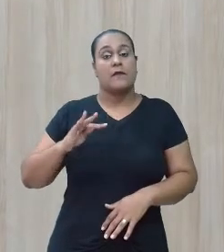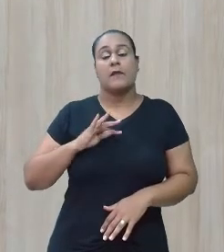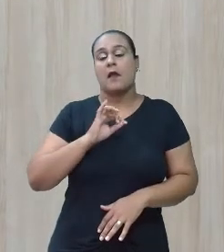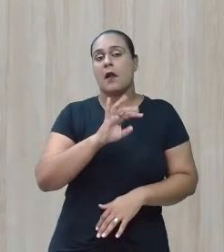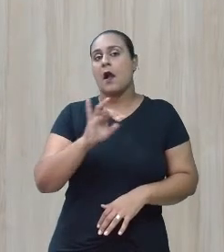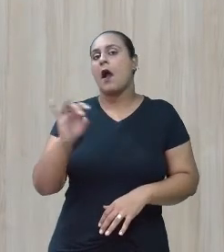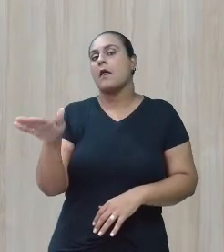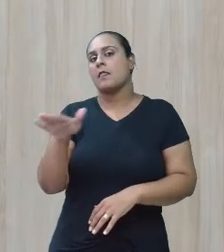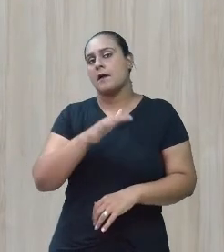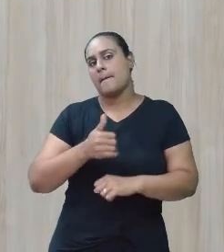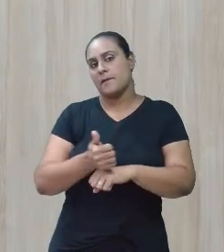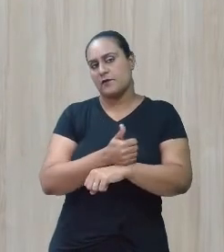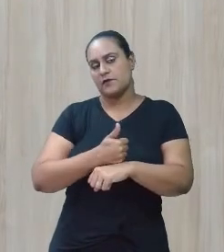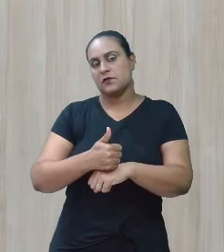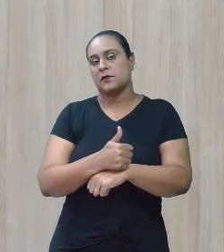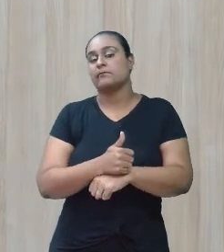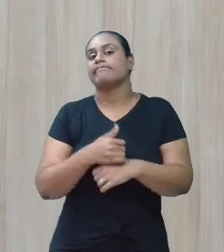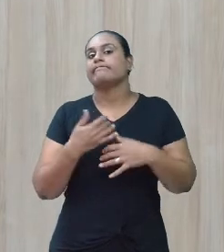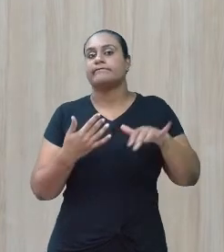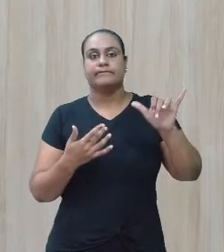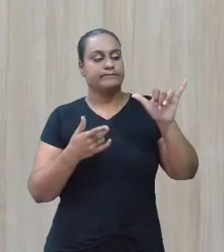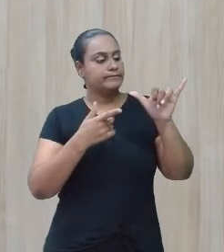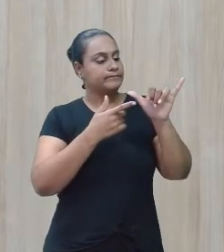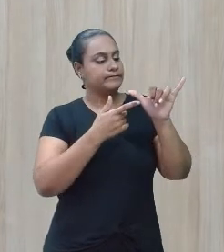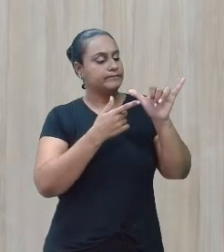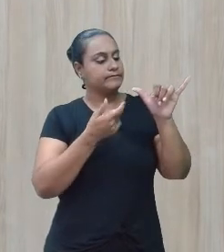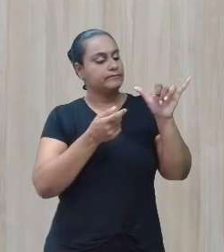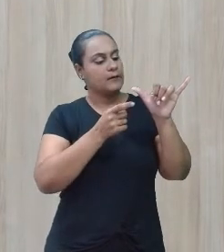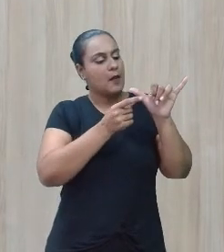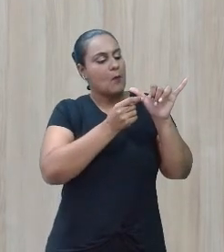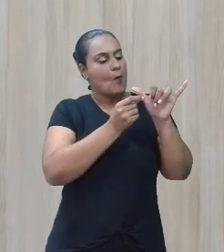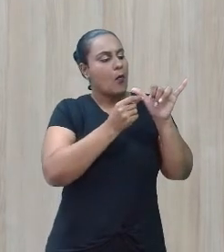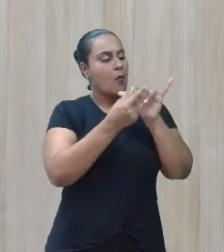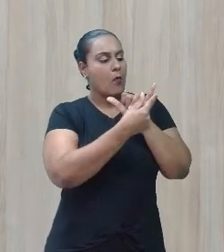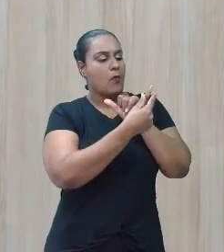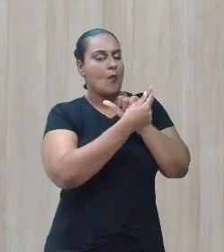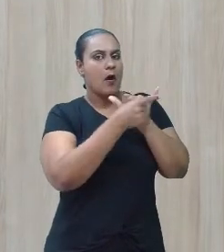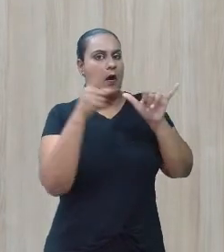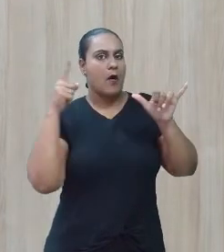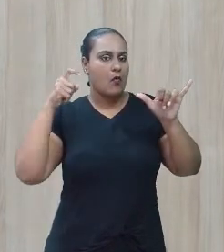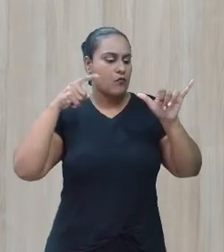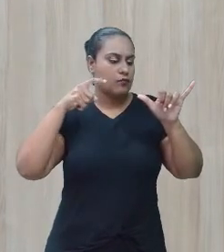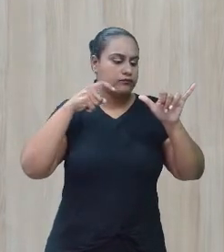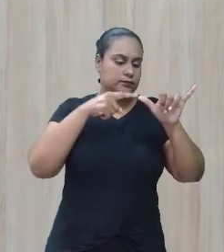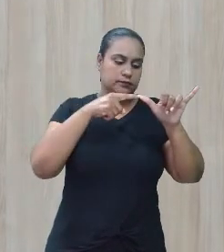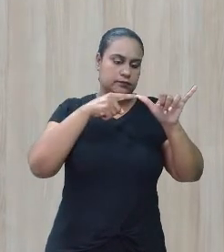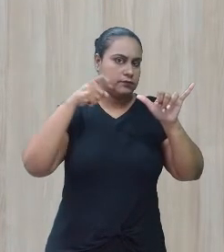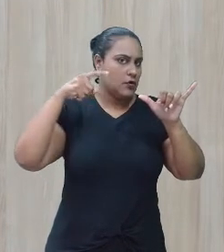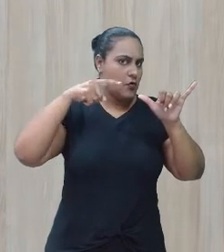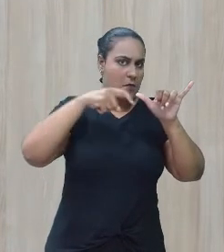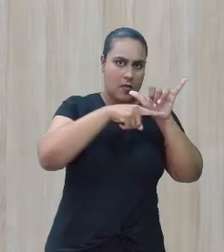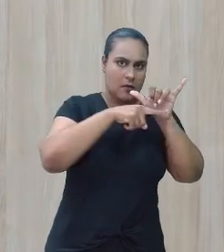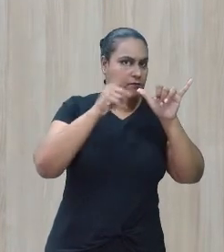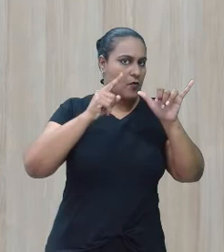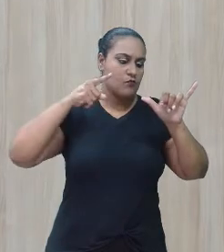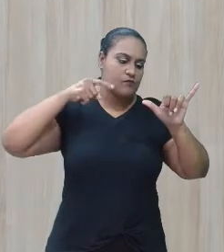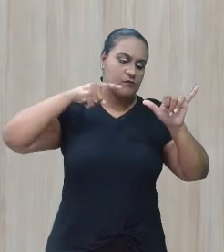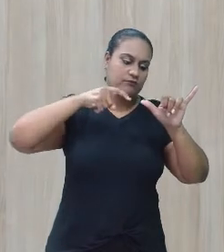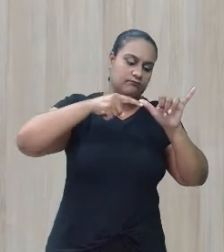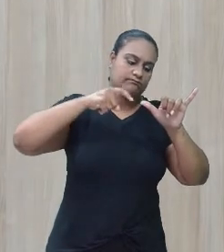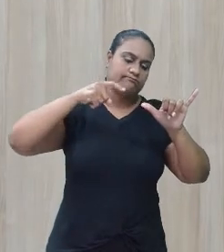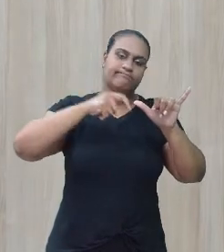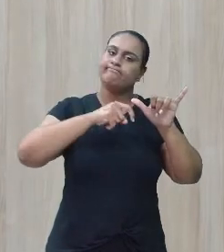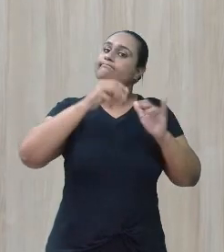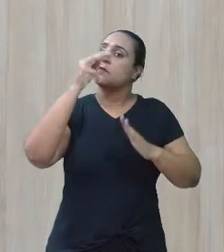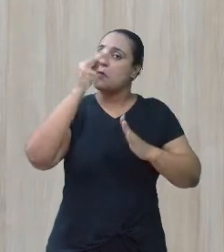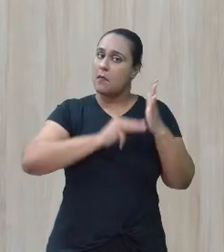um. E ela impede que o espermatozoide chegue até o ovócito e ocorra a fecundação. Mas vemos que é um